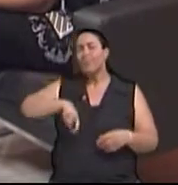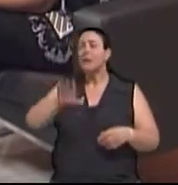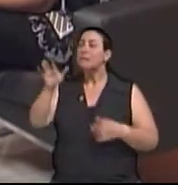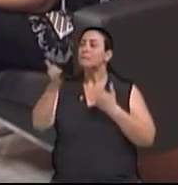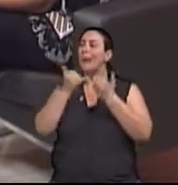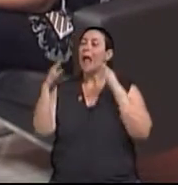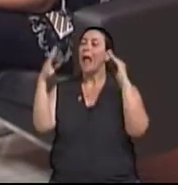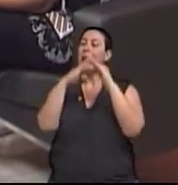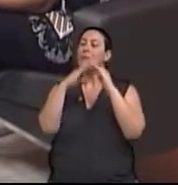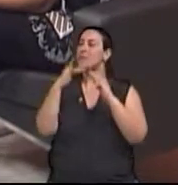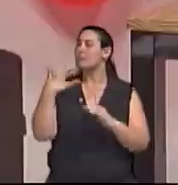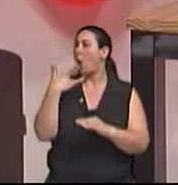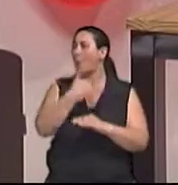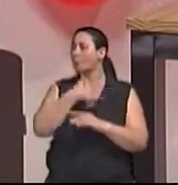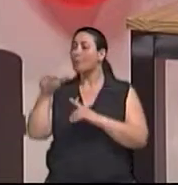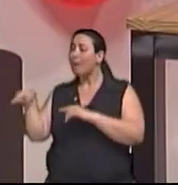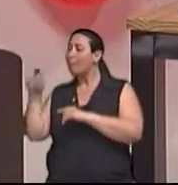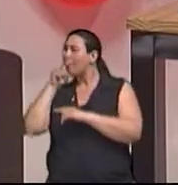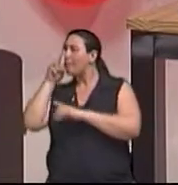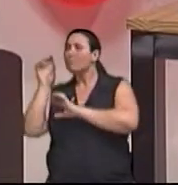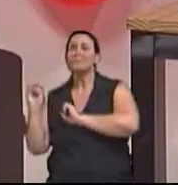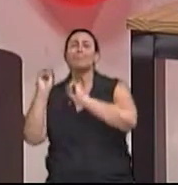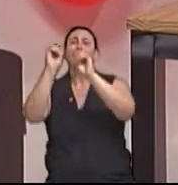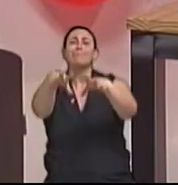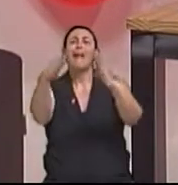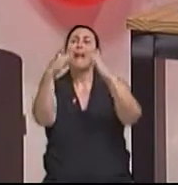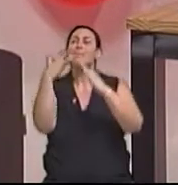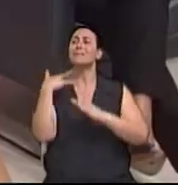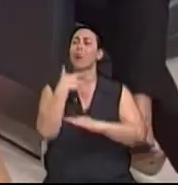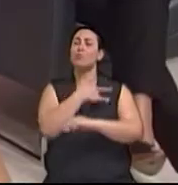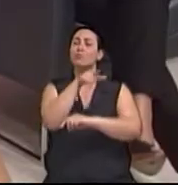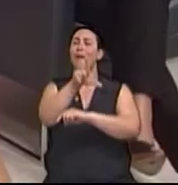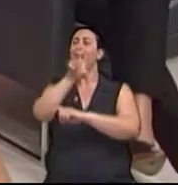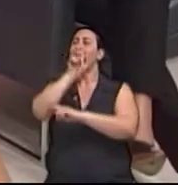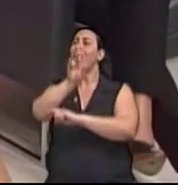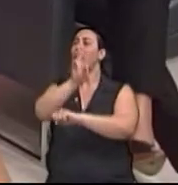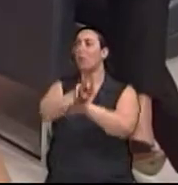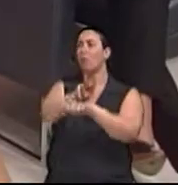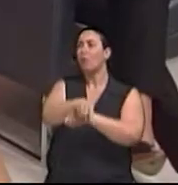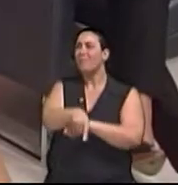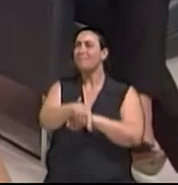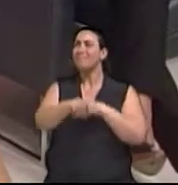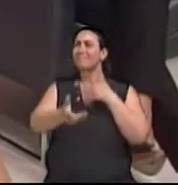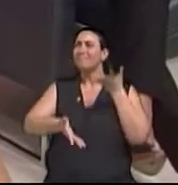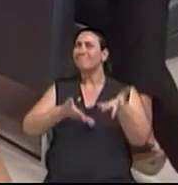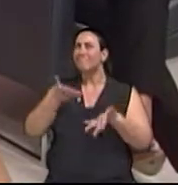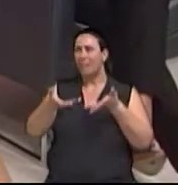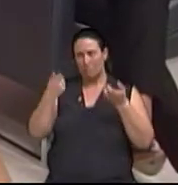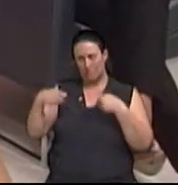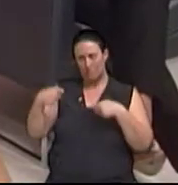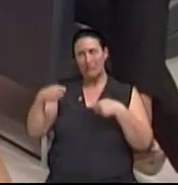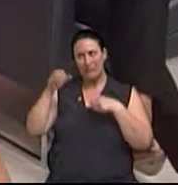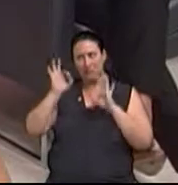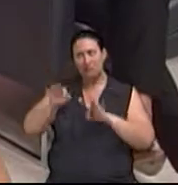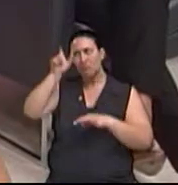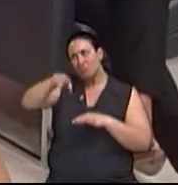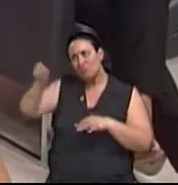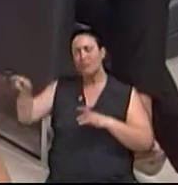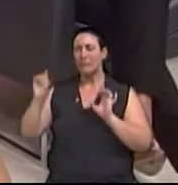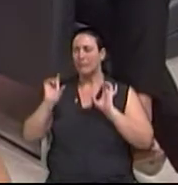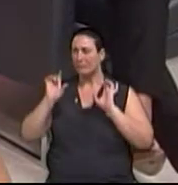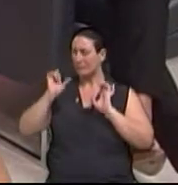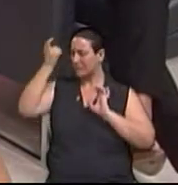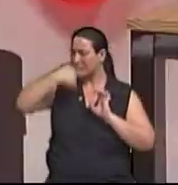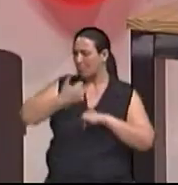Saúde de colocar ou não na casa de saúde esse preparo é bom ser feito com especialista né Doutora Com